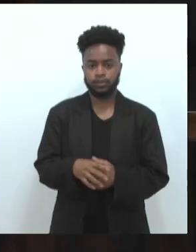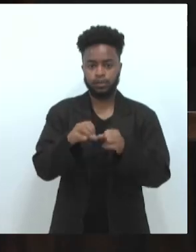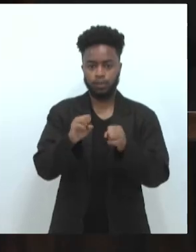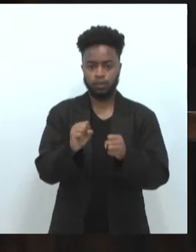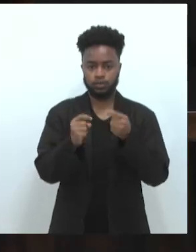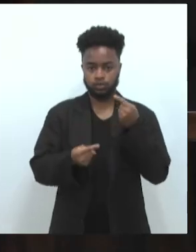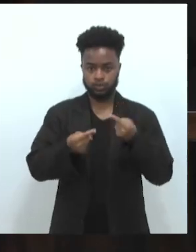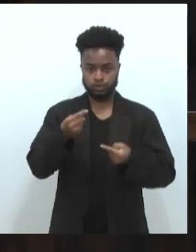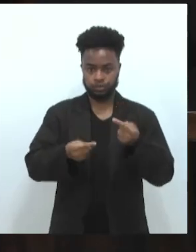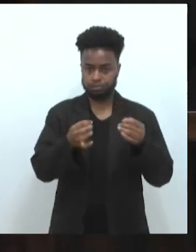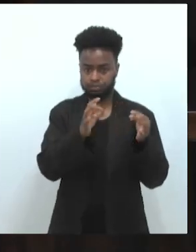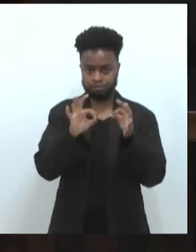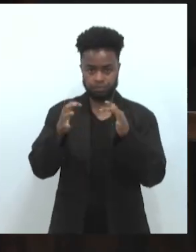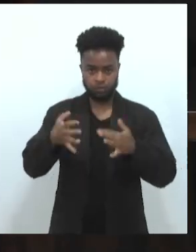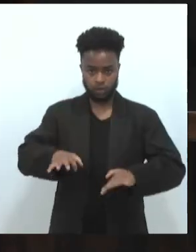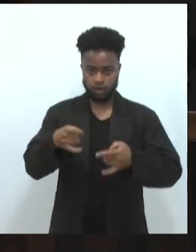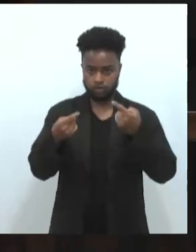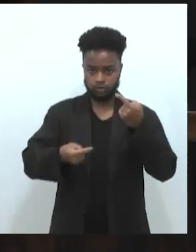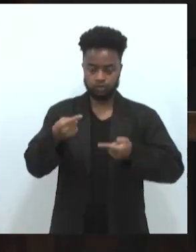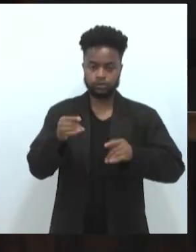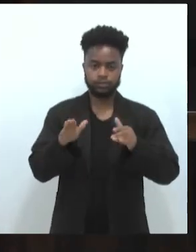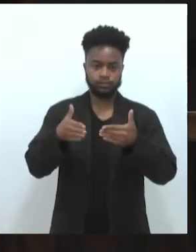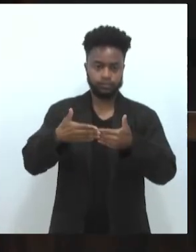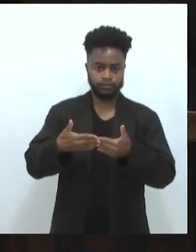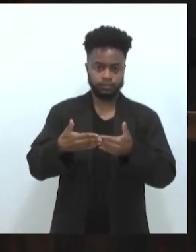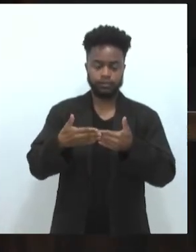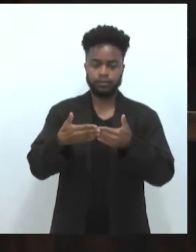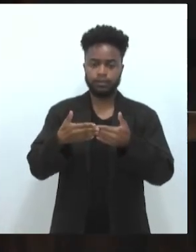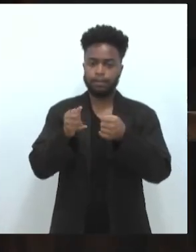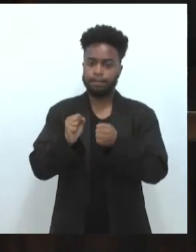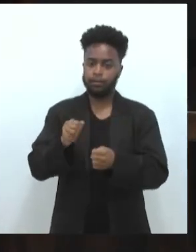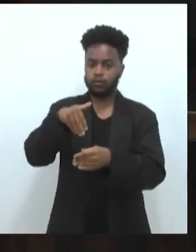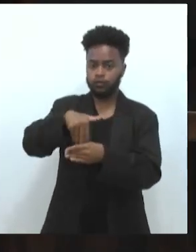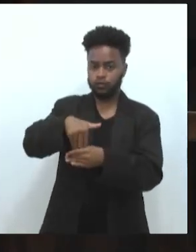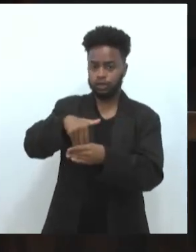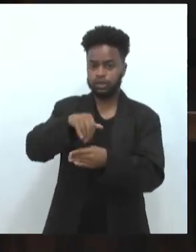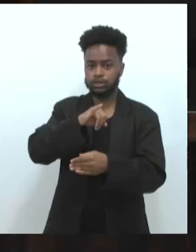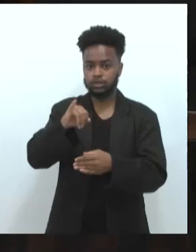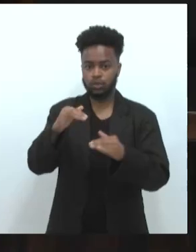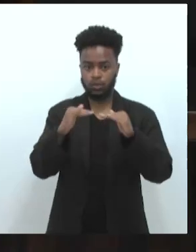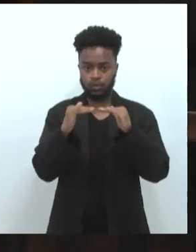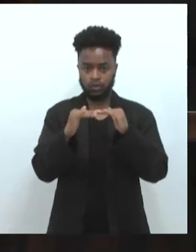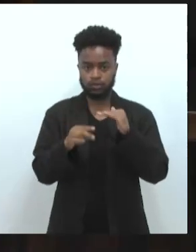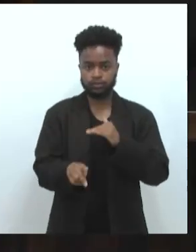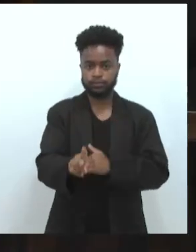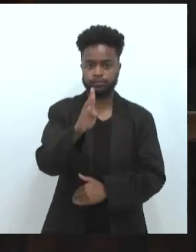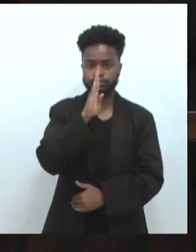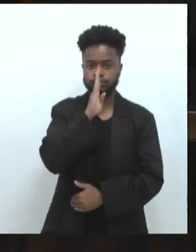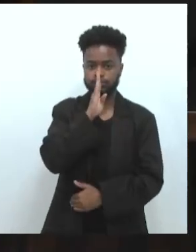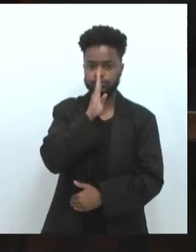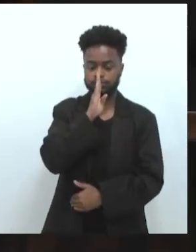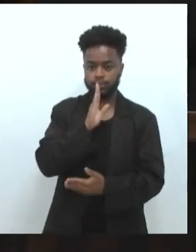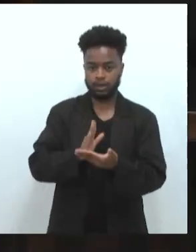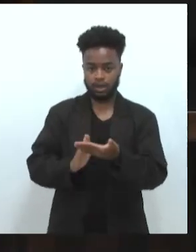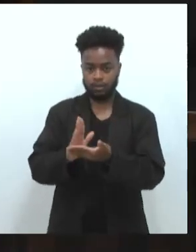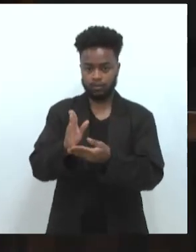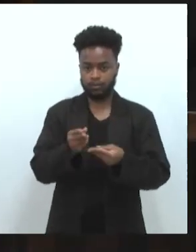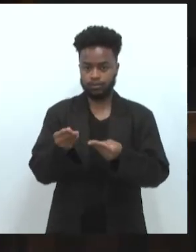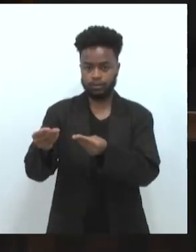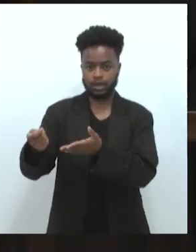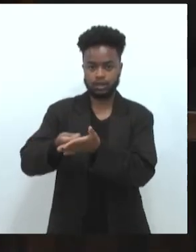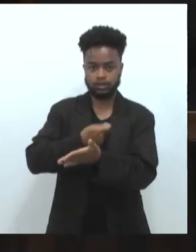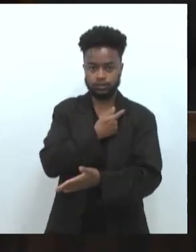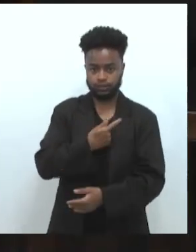discussão. Não havendo quem queira discutir, encerrada a discussão, em votação. Os senhores que aprovam permaneçam como estão. Aprovado, vai